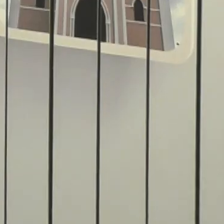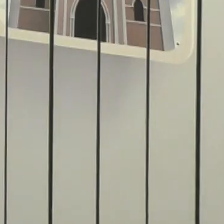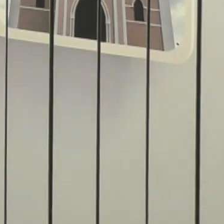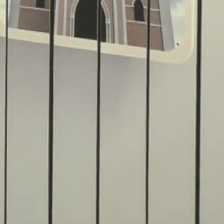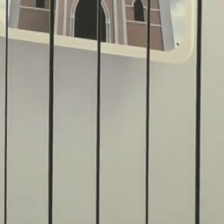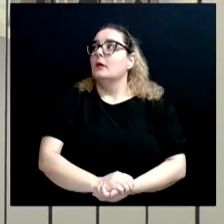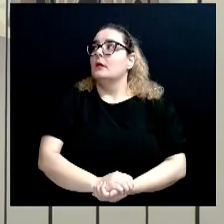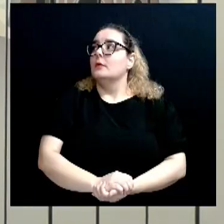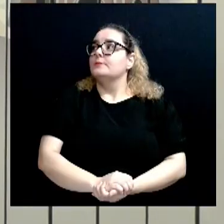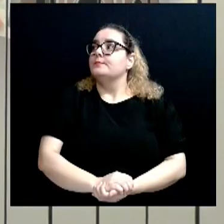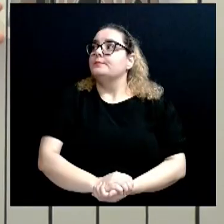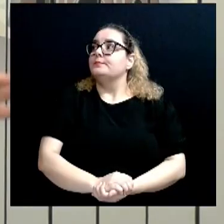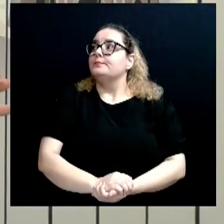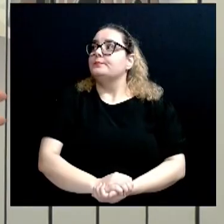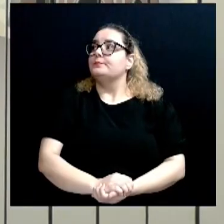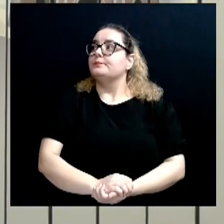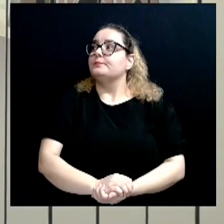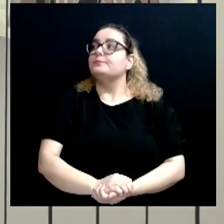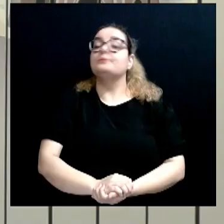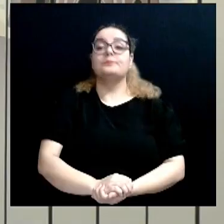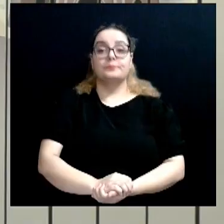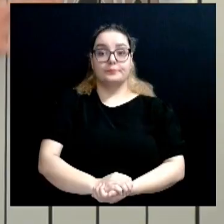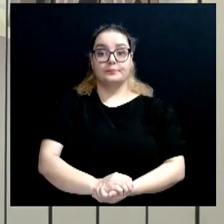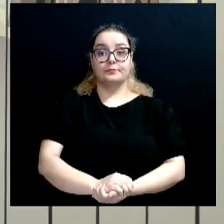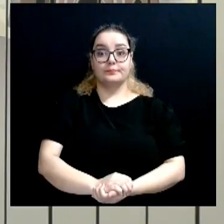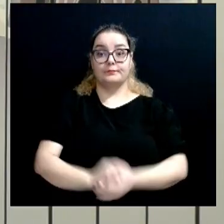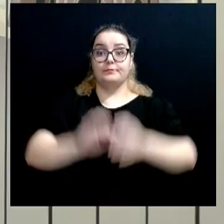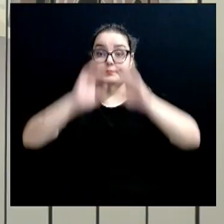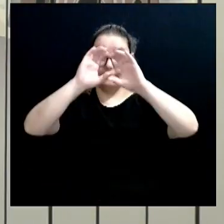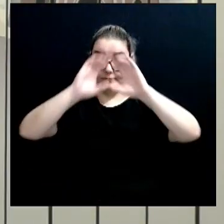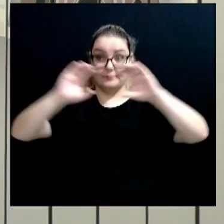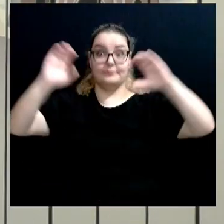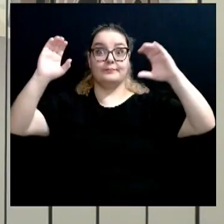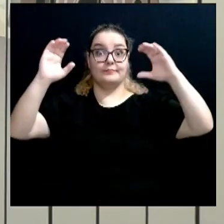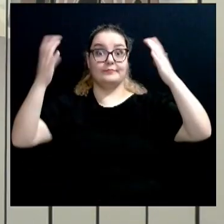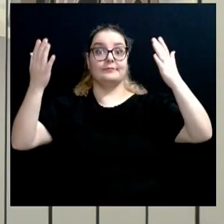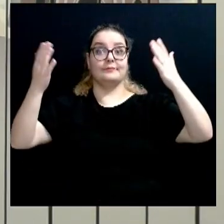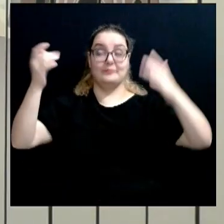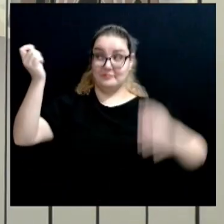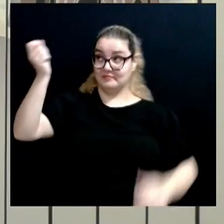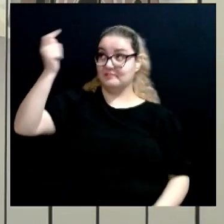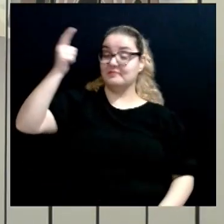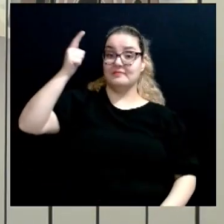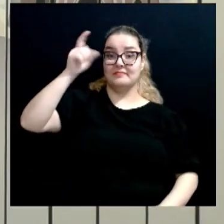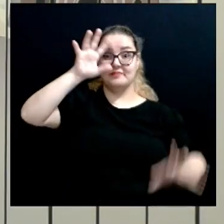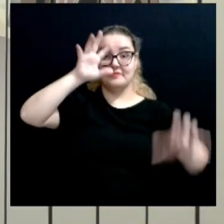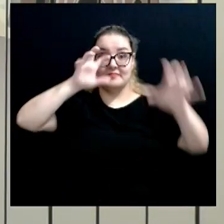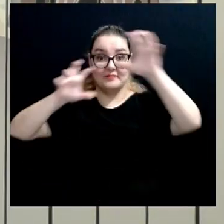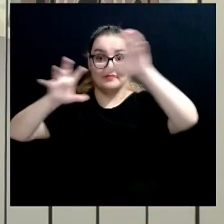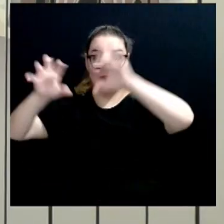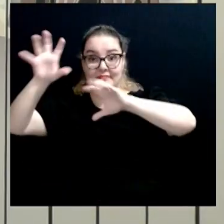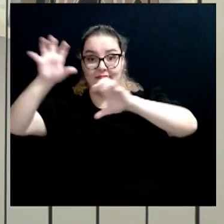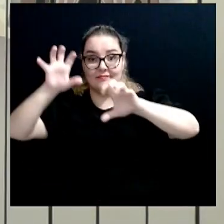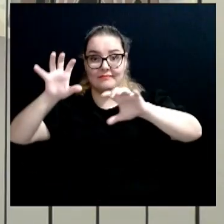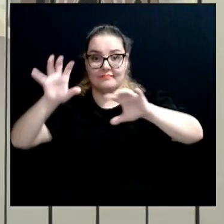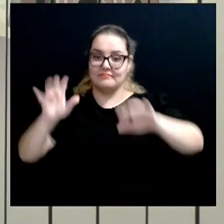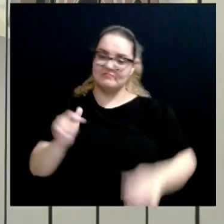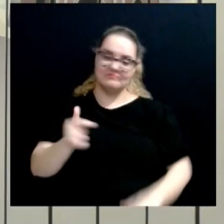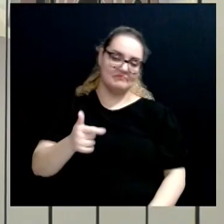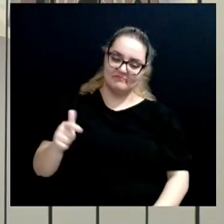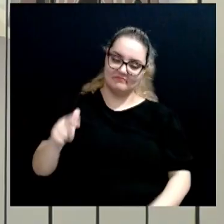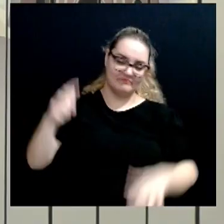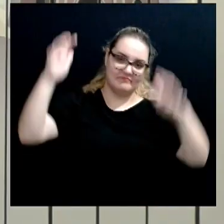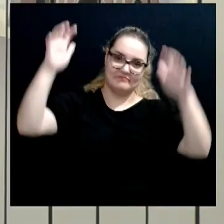É semana de tempo aberto, então o sol aparece entre nuvens, mas não tem previsão de chuva.